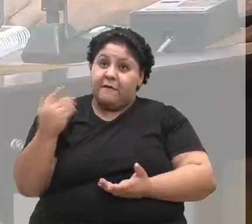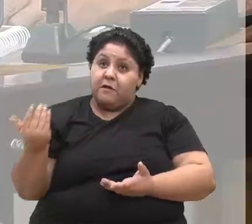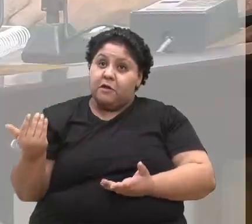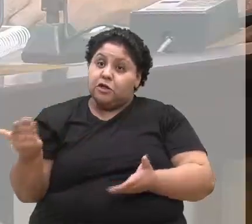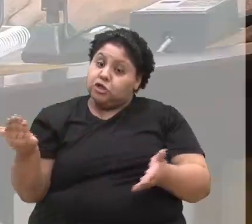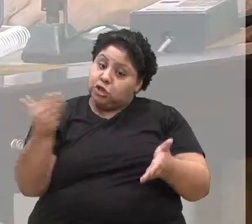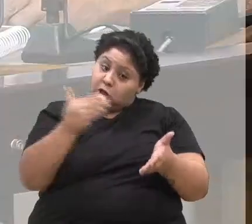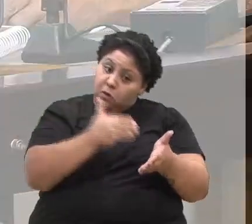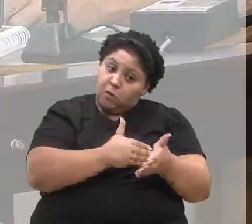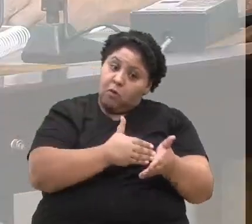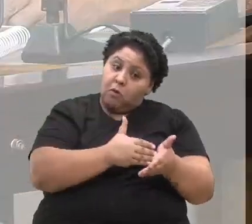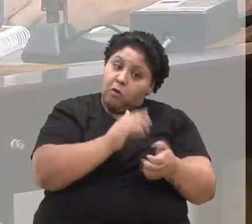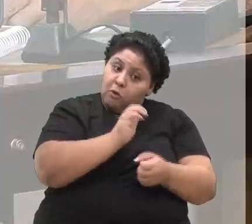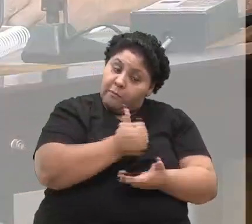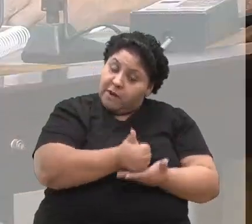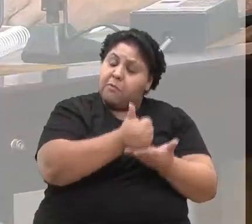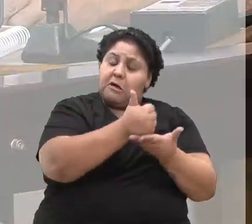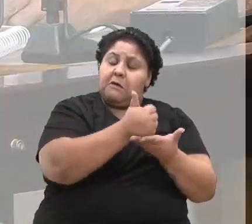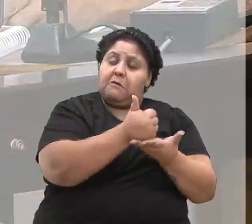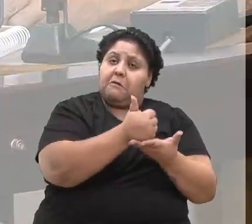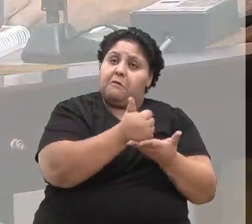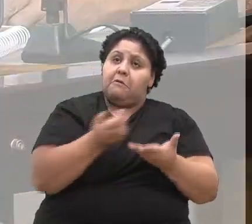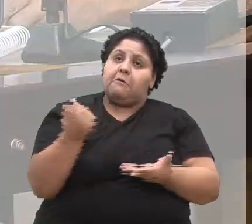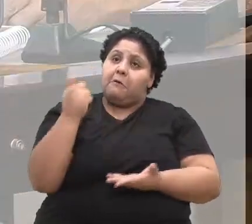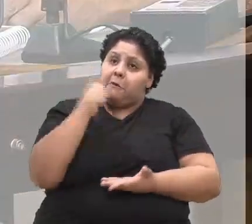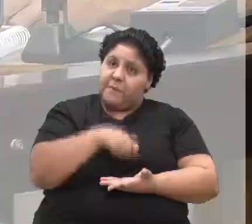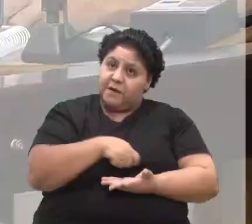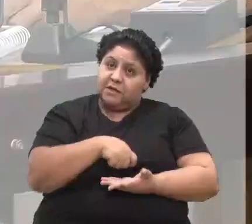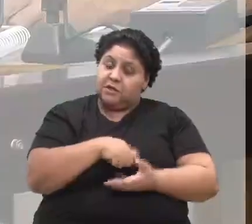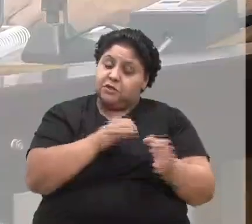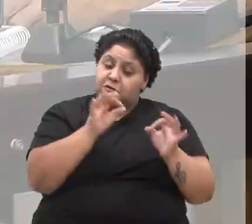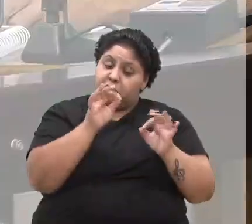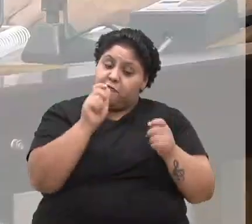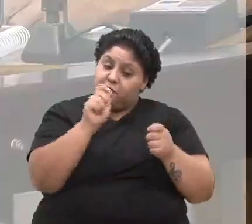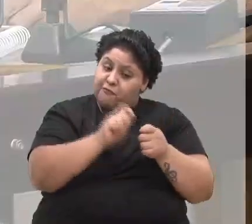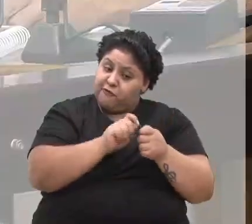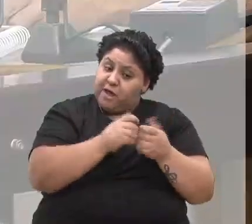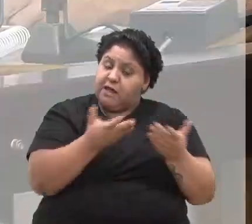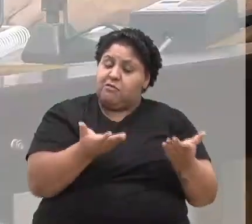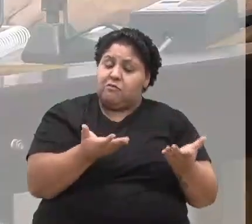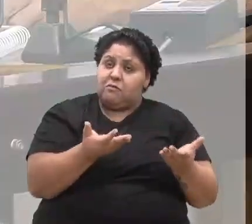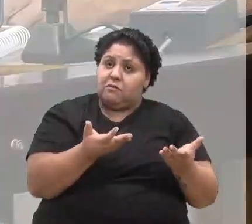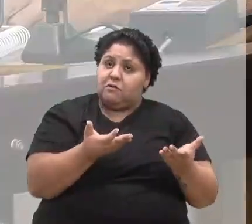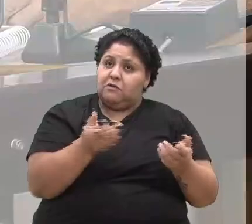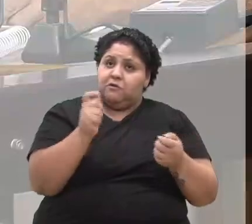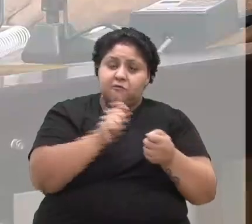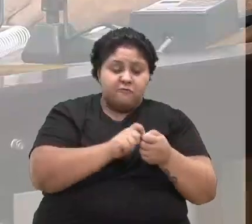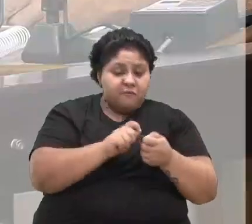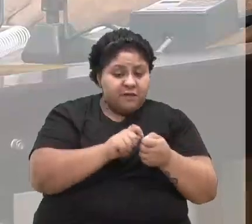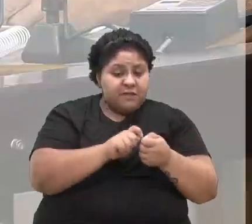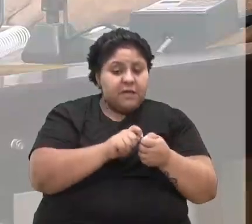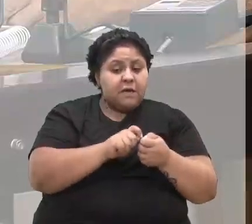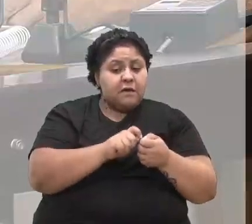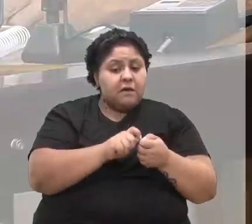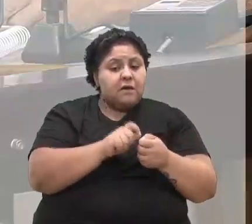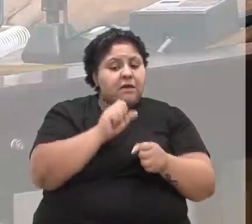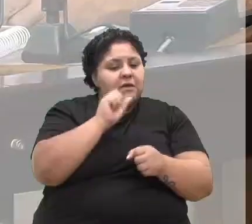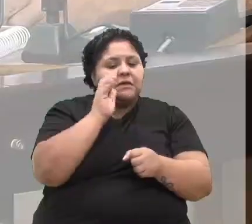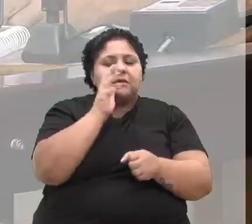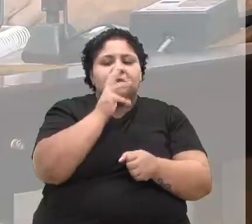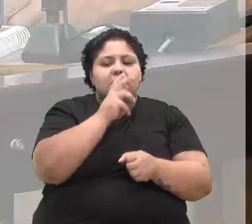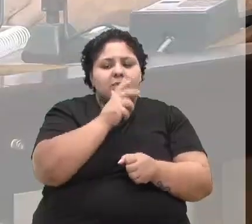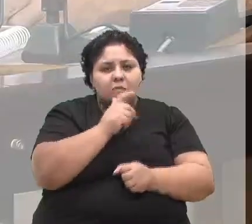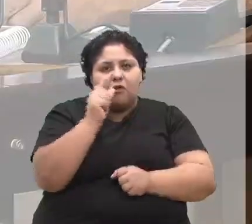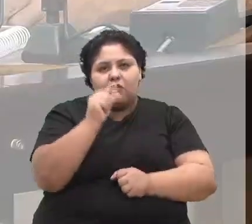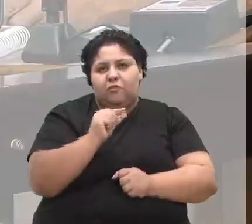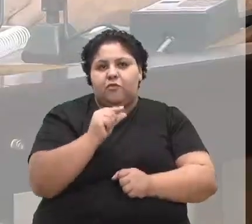isso. Então, aquilo que é preciso ser bem feito, aquilo que é fazer bem feito, demora um pouco.